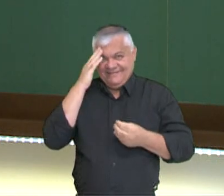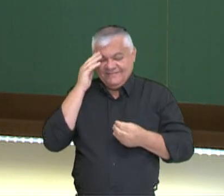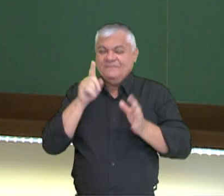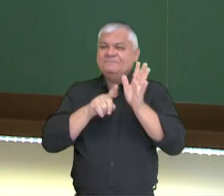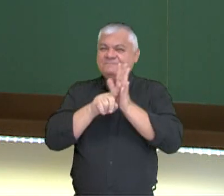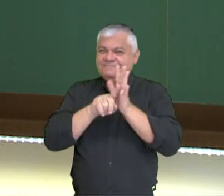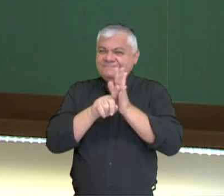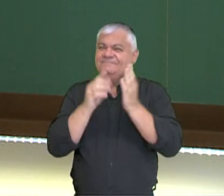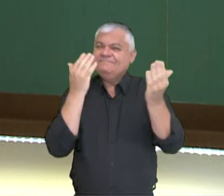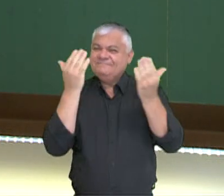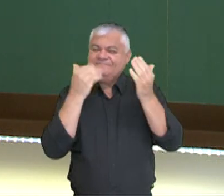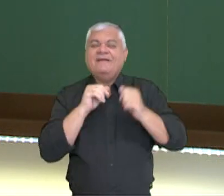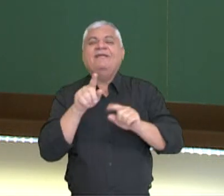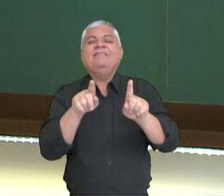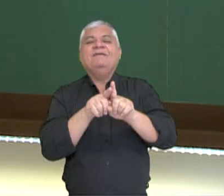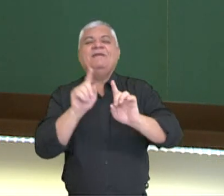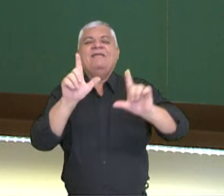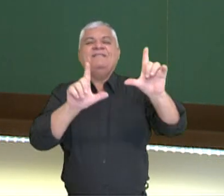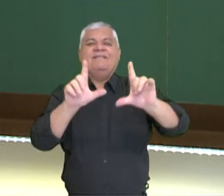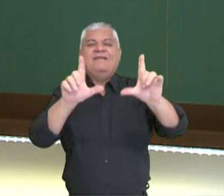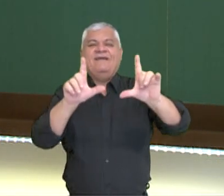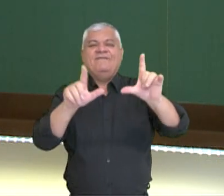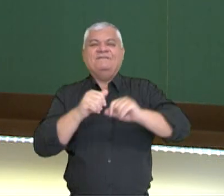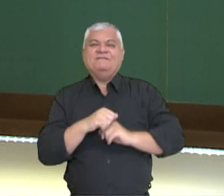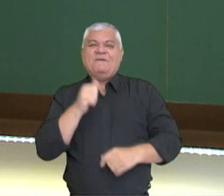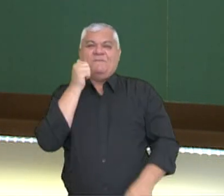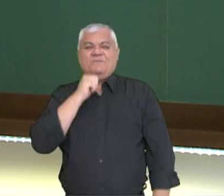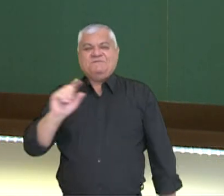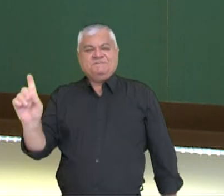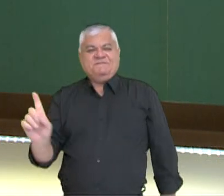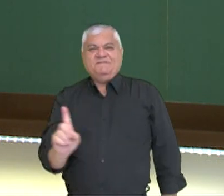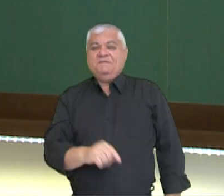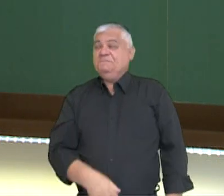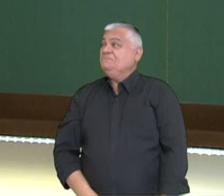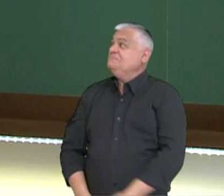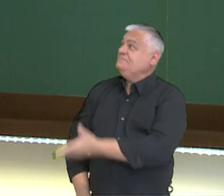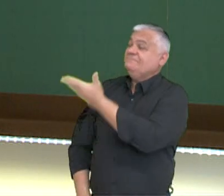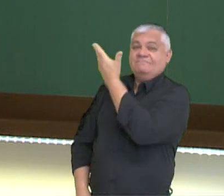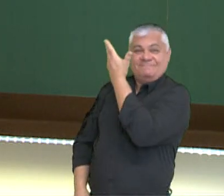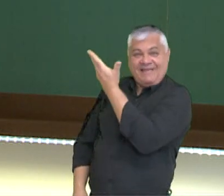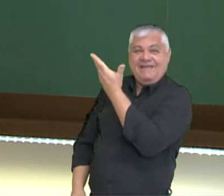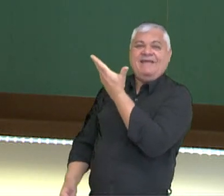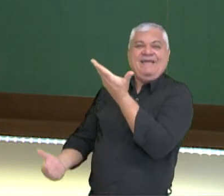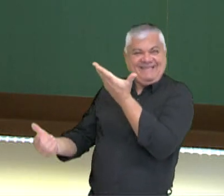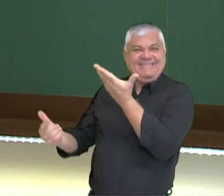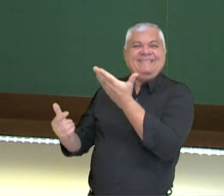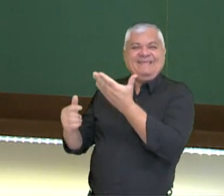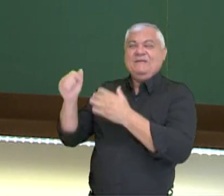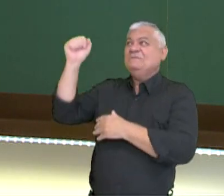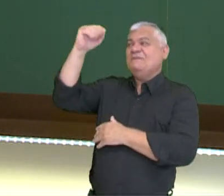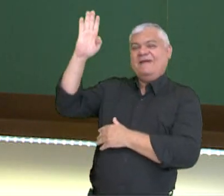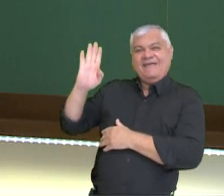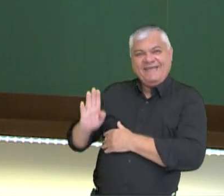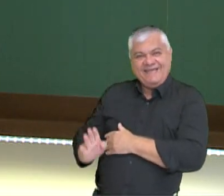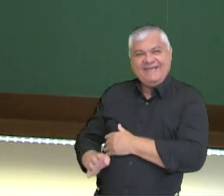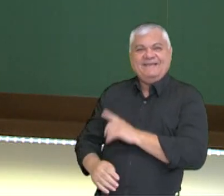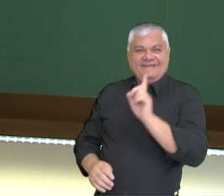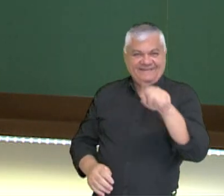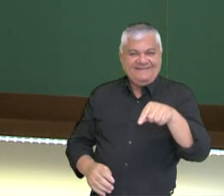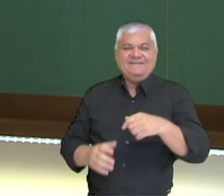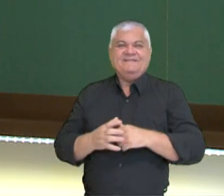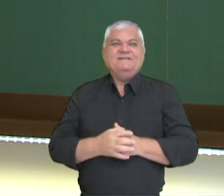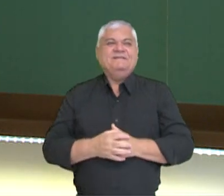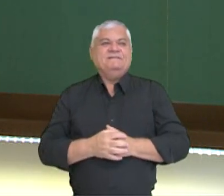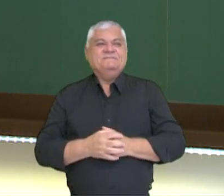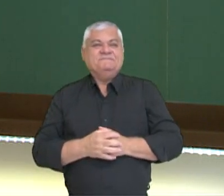gente assiste na TV, quando tem informações nesse sentido, a previsão do tempo,